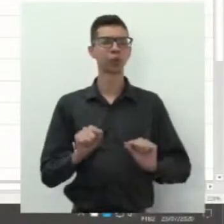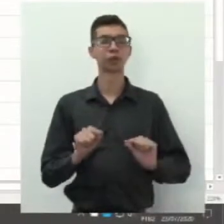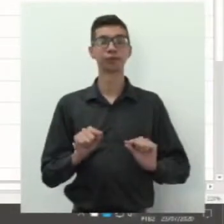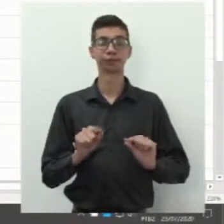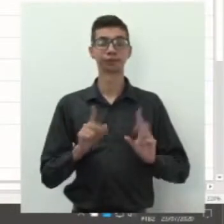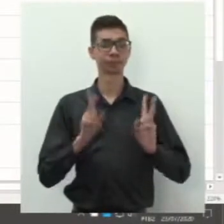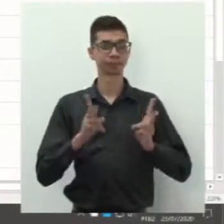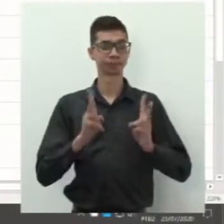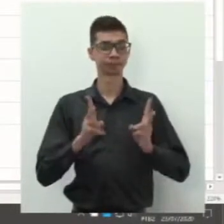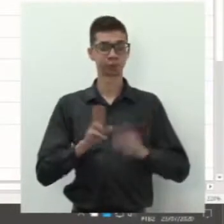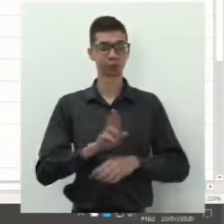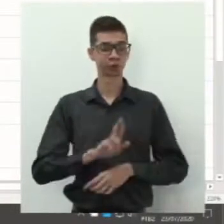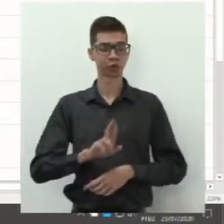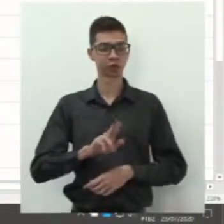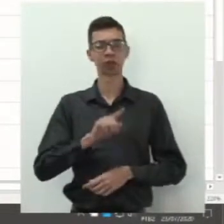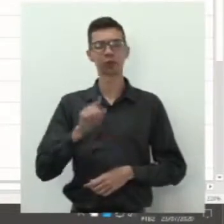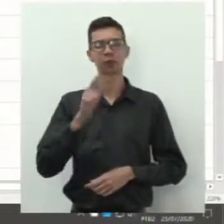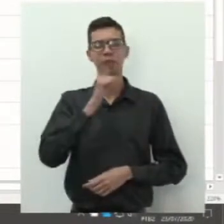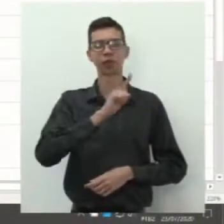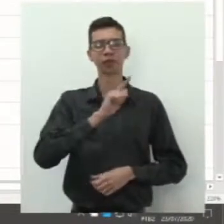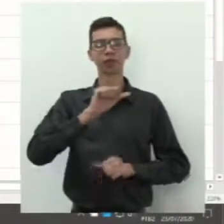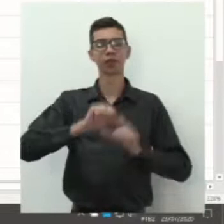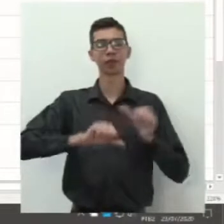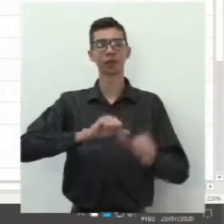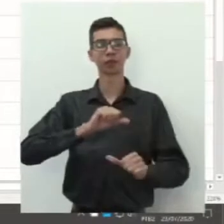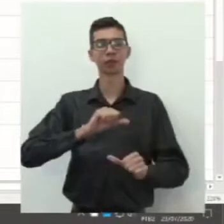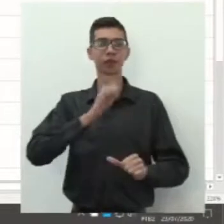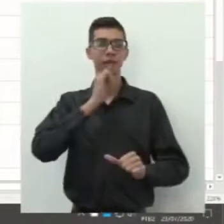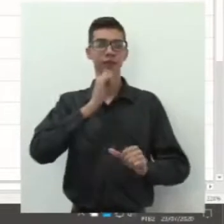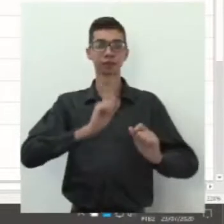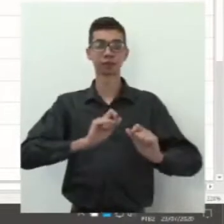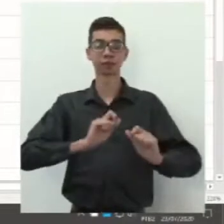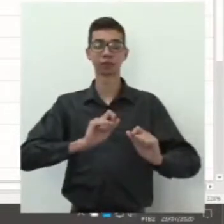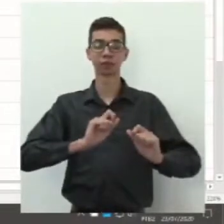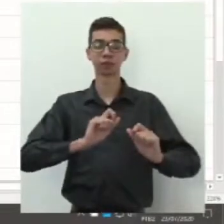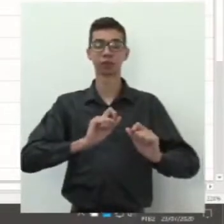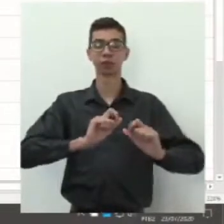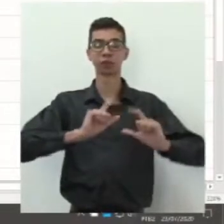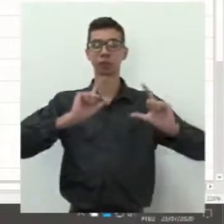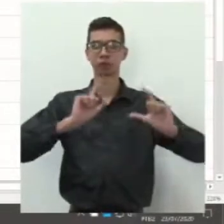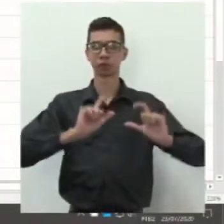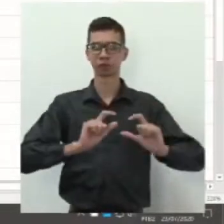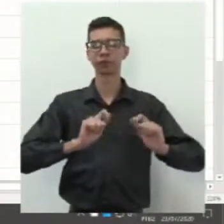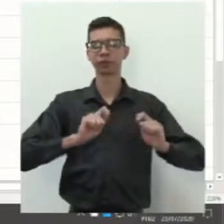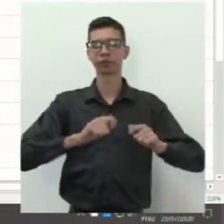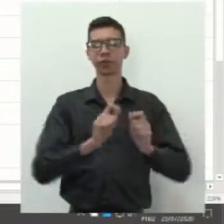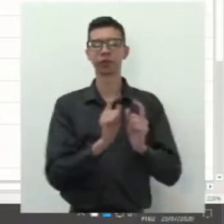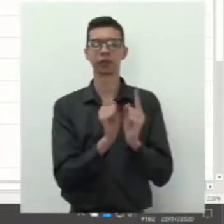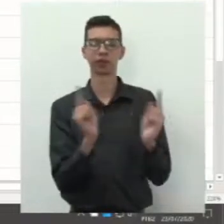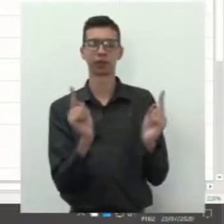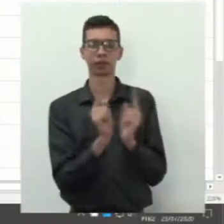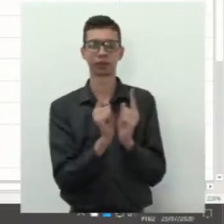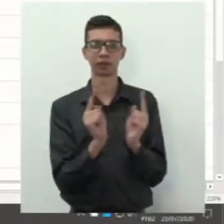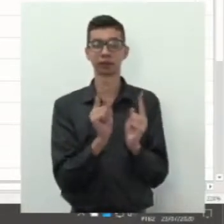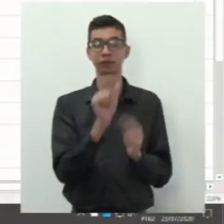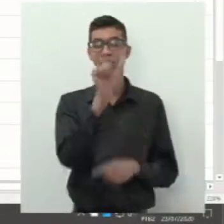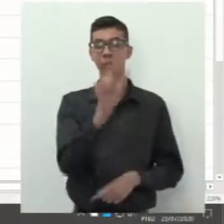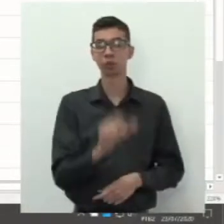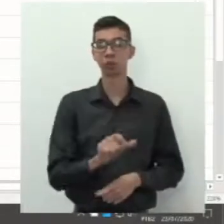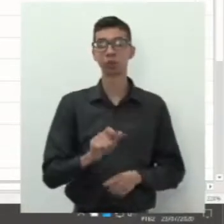você consegue alterar o tamanho delas, né? Então, por exemplo, eu posso alterar a largura das minhas colunas,